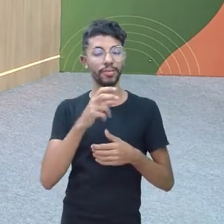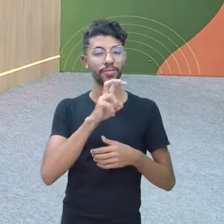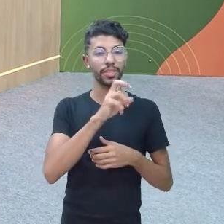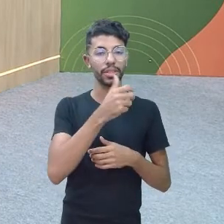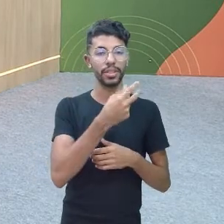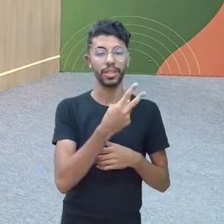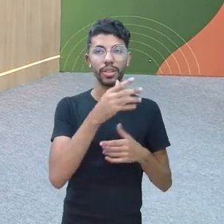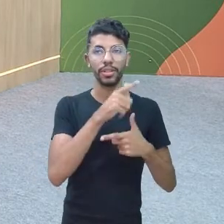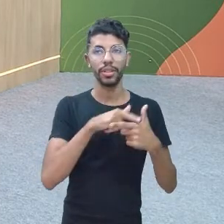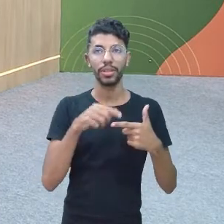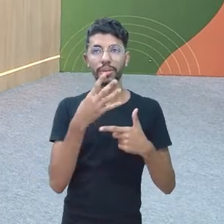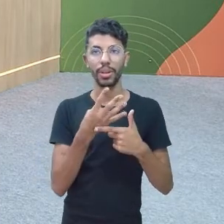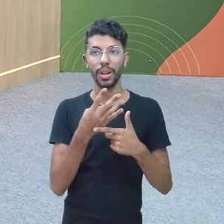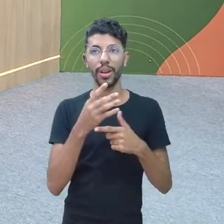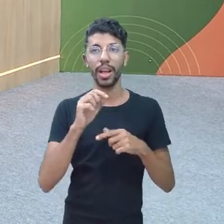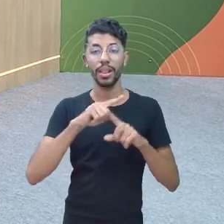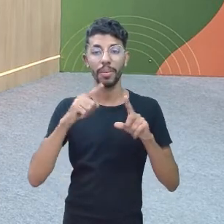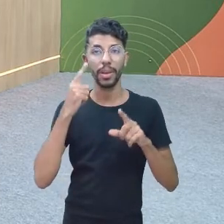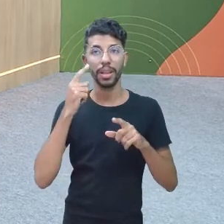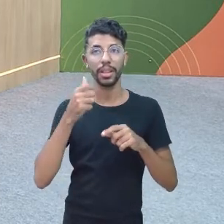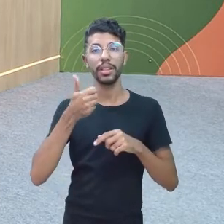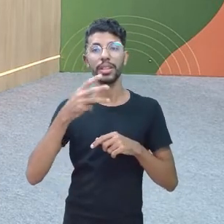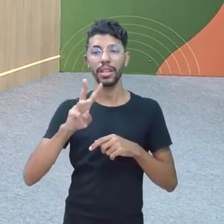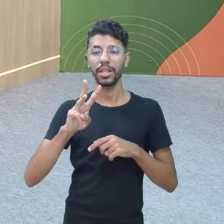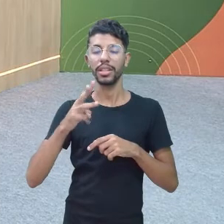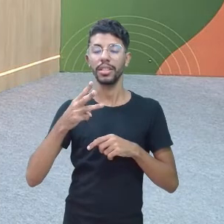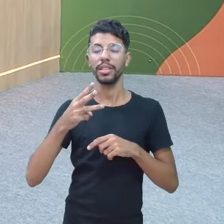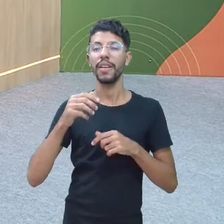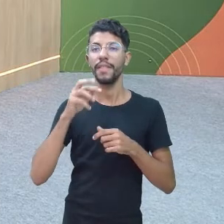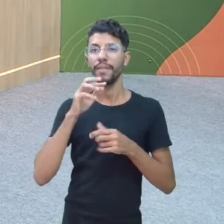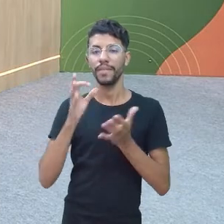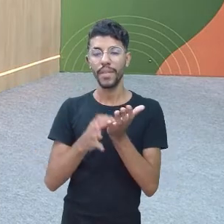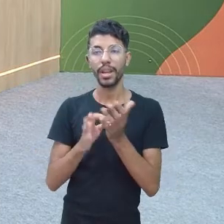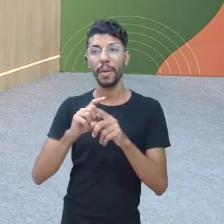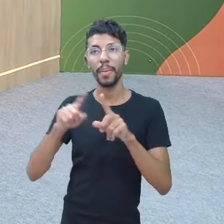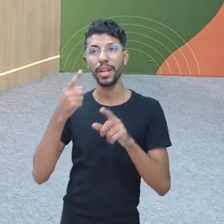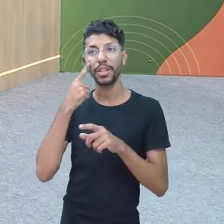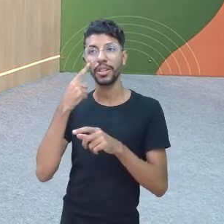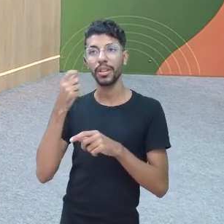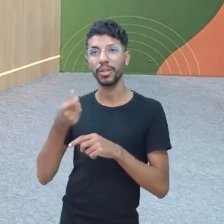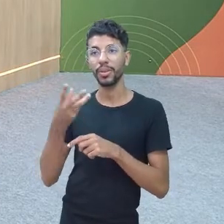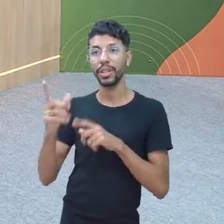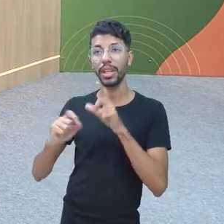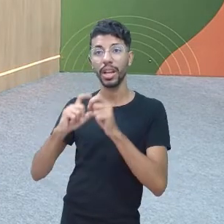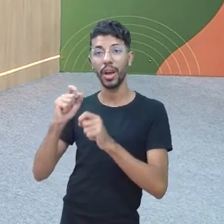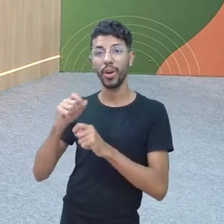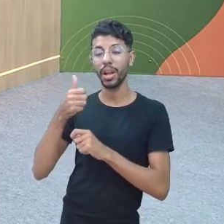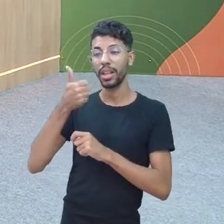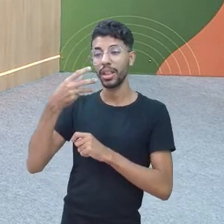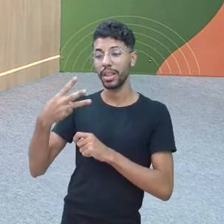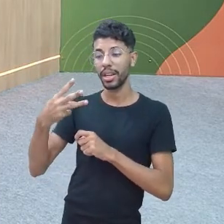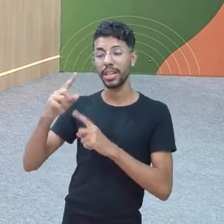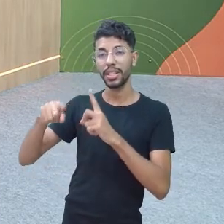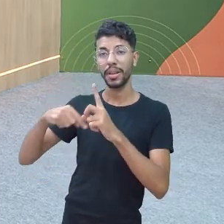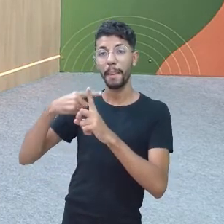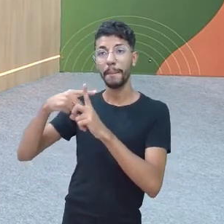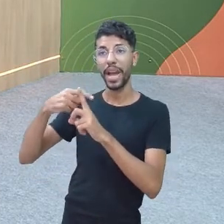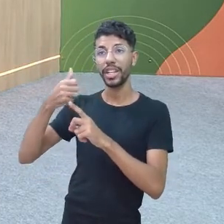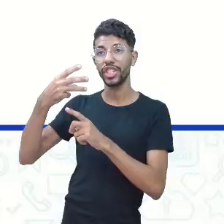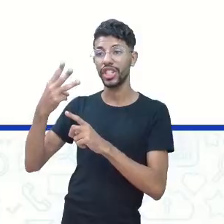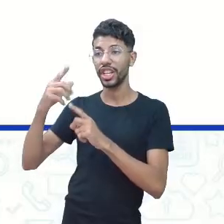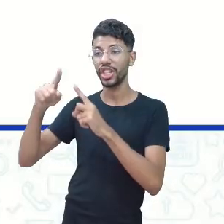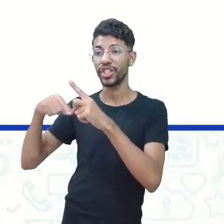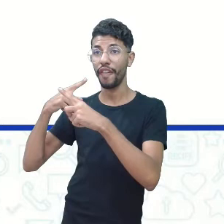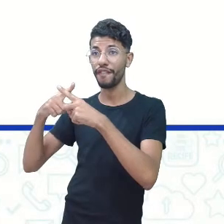figurinhas, porém, a quantidade que eu vou responder essa pergunta é o 13 mais 3 vezes o 13, porque